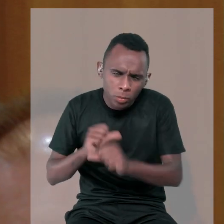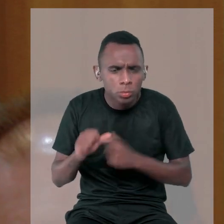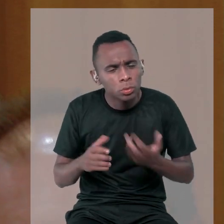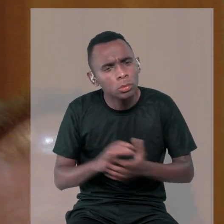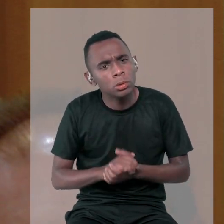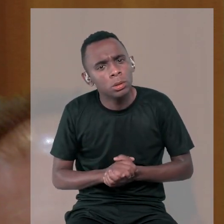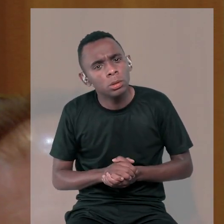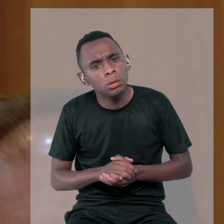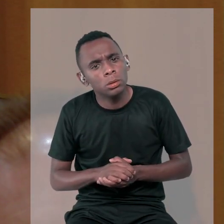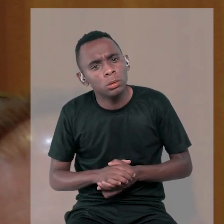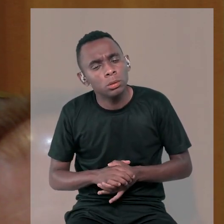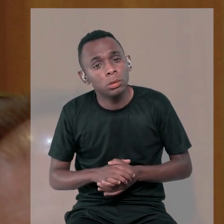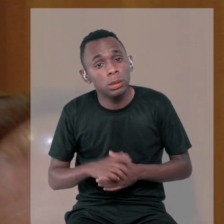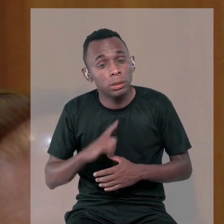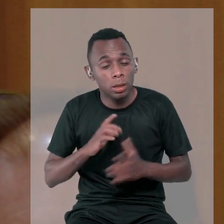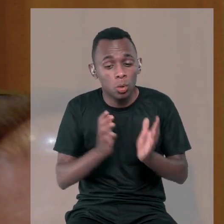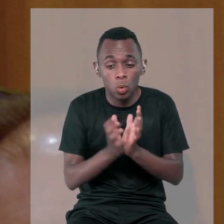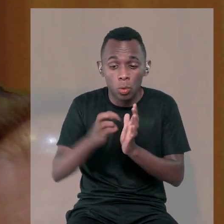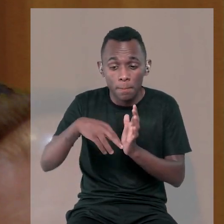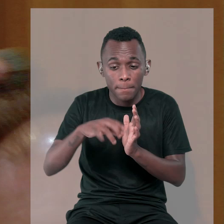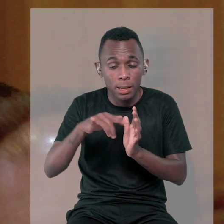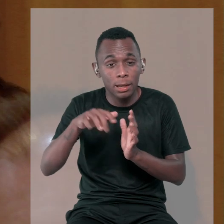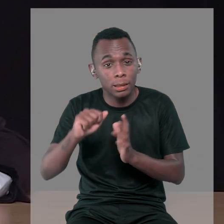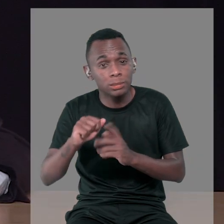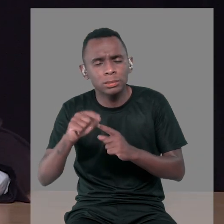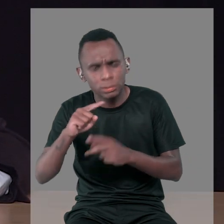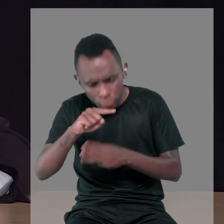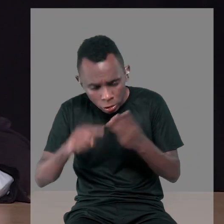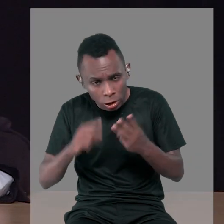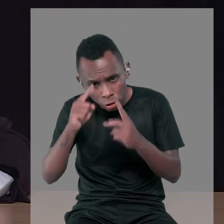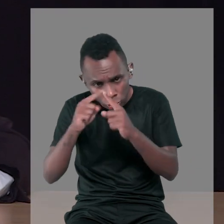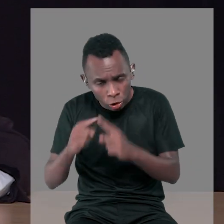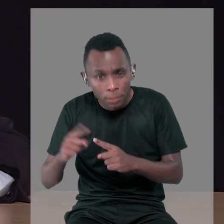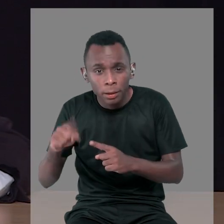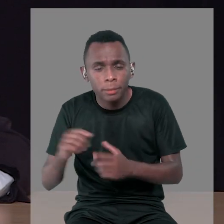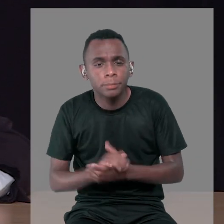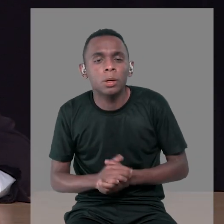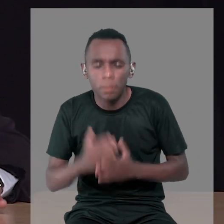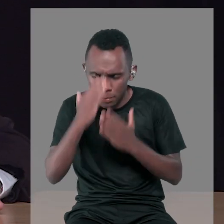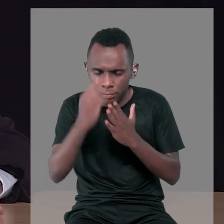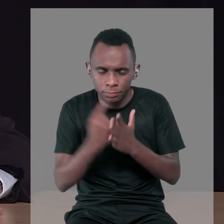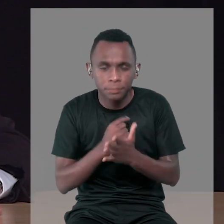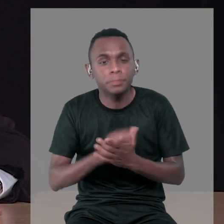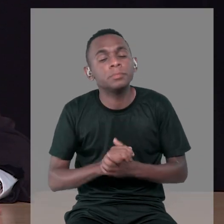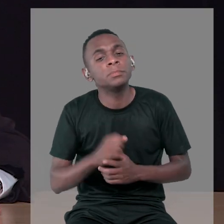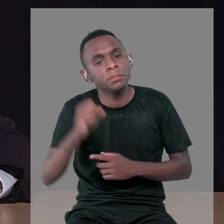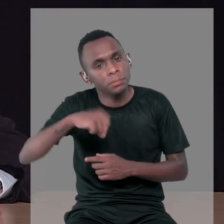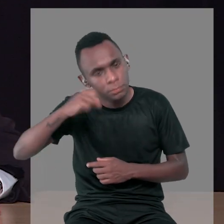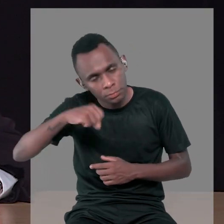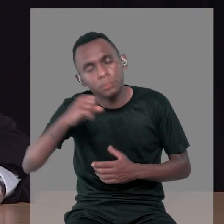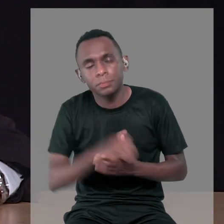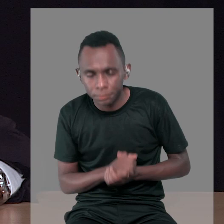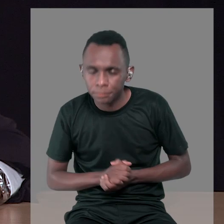Milícia serve para essas 3 situações mesmo? Então, olha, Bernardo, obrigado. Sim, porque se a gente retomar o termo,